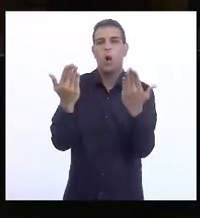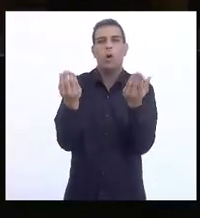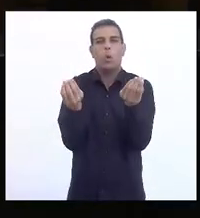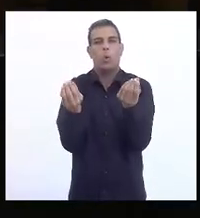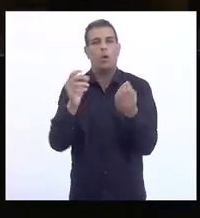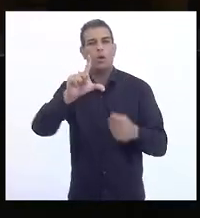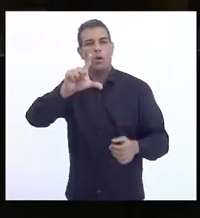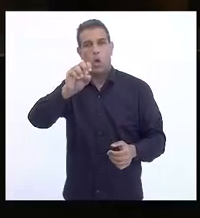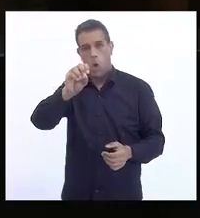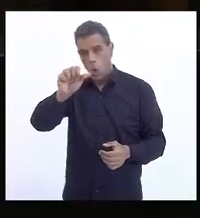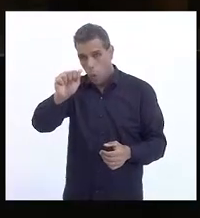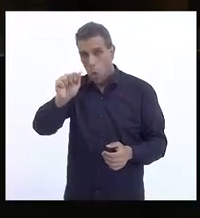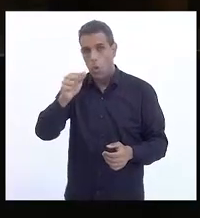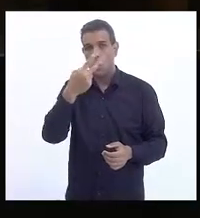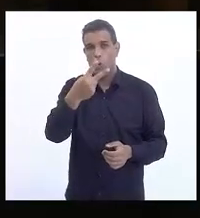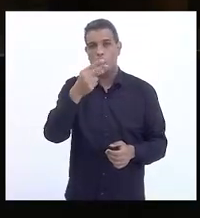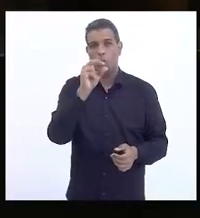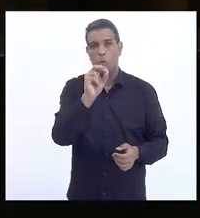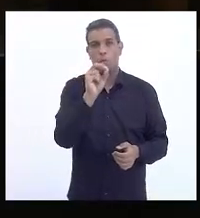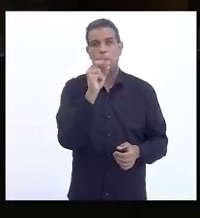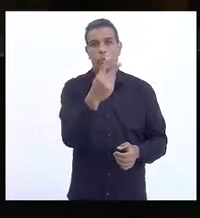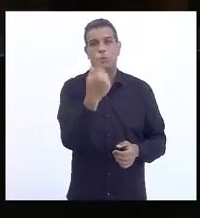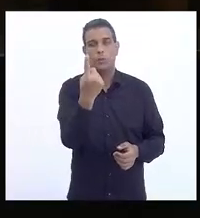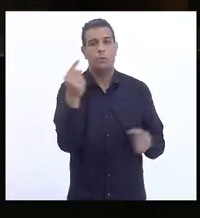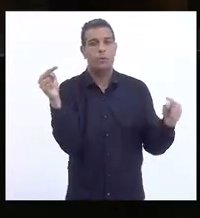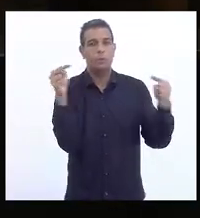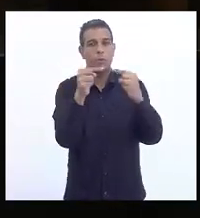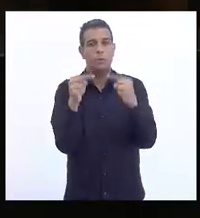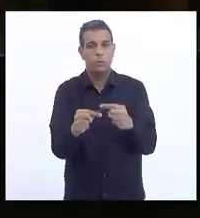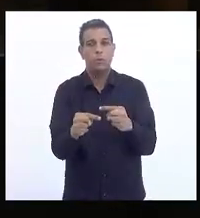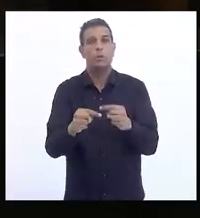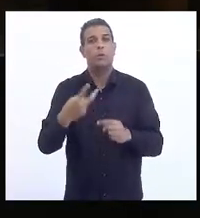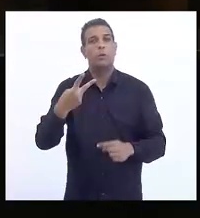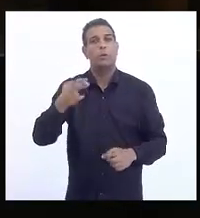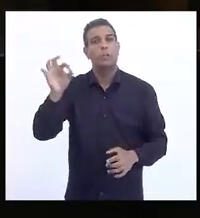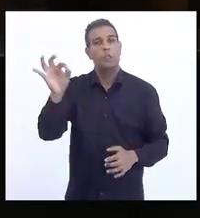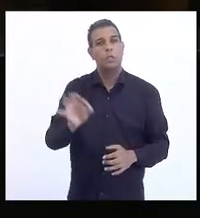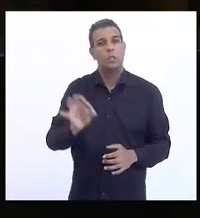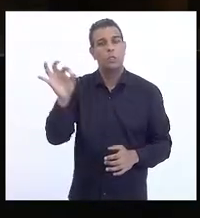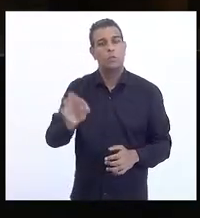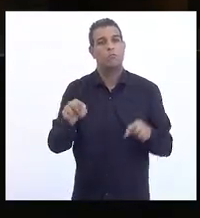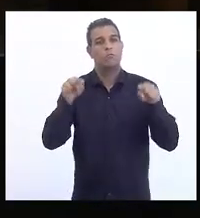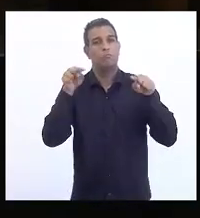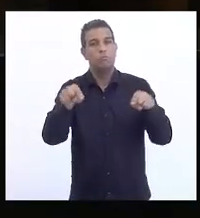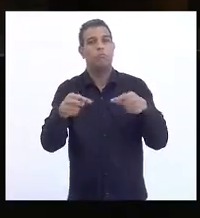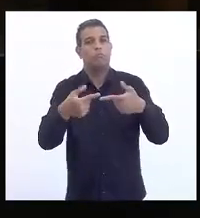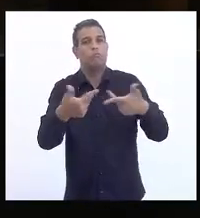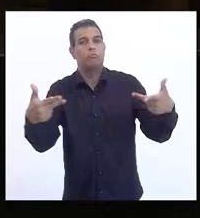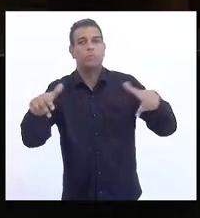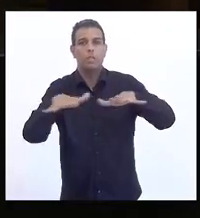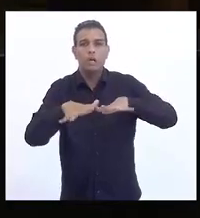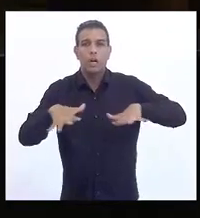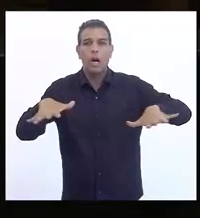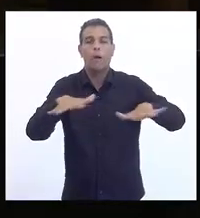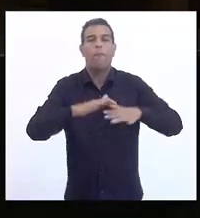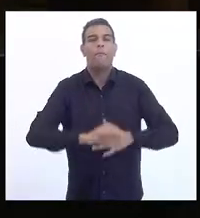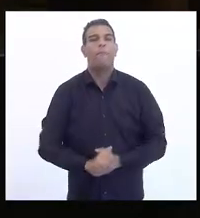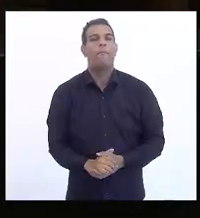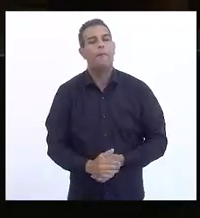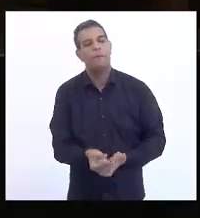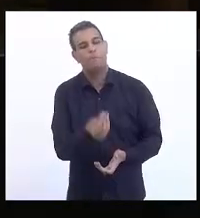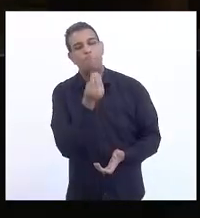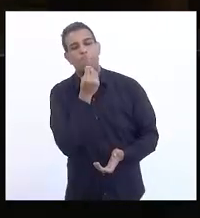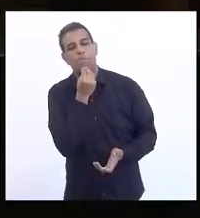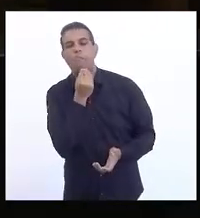à LOA de 2021, um aumento de 20% nesses benefícios fiscais. E é